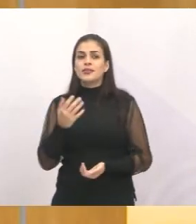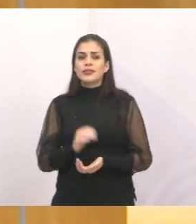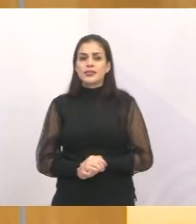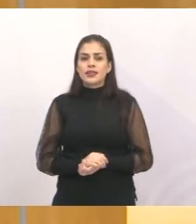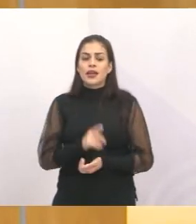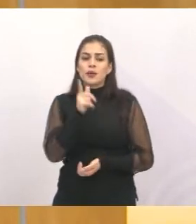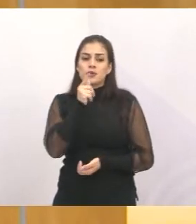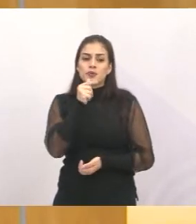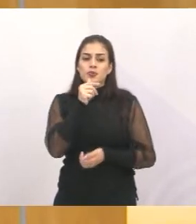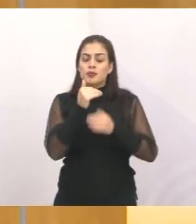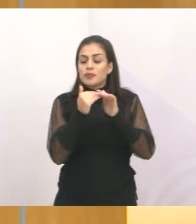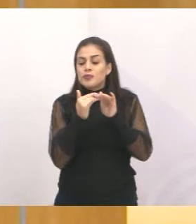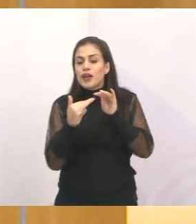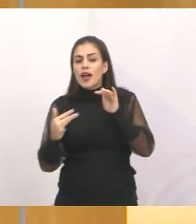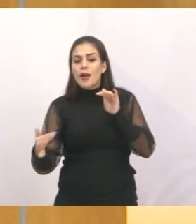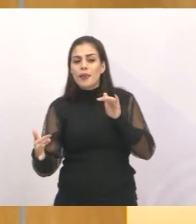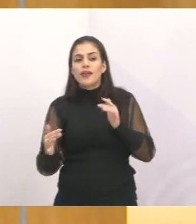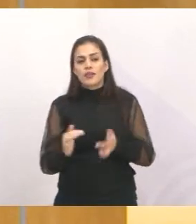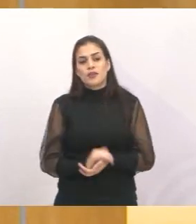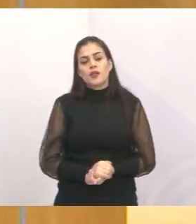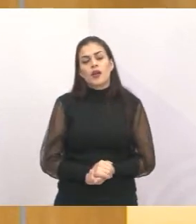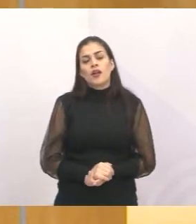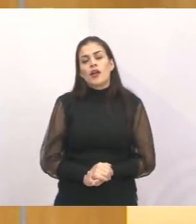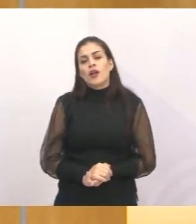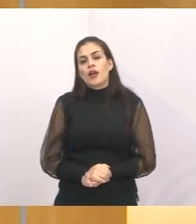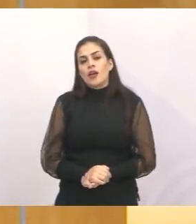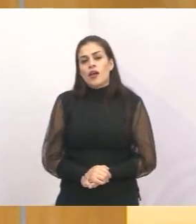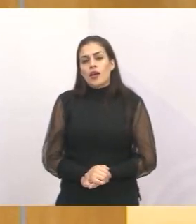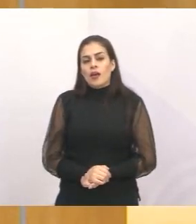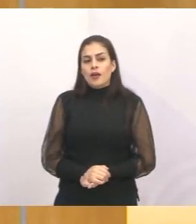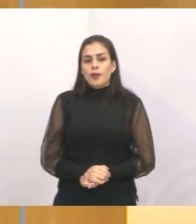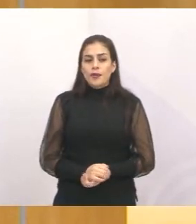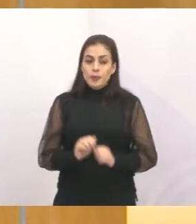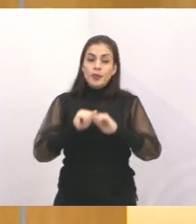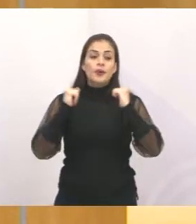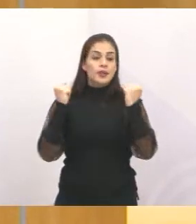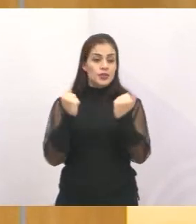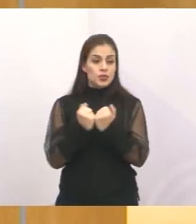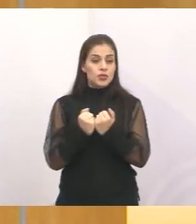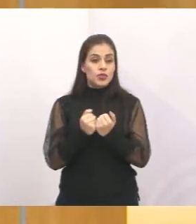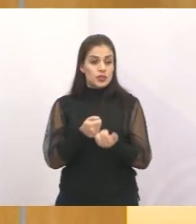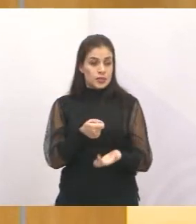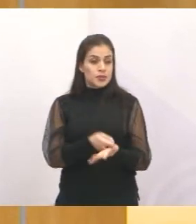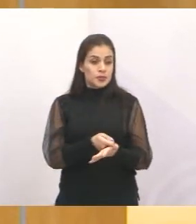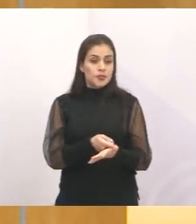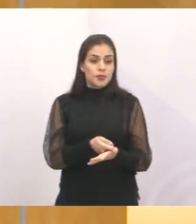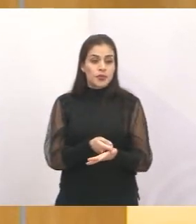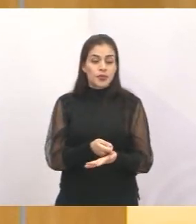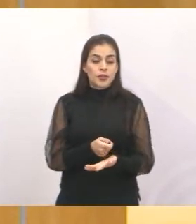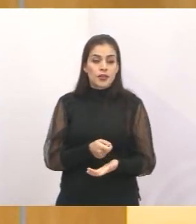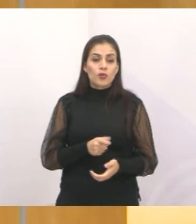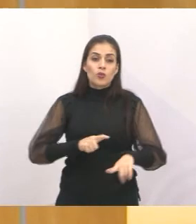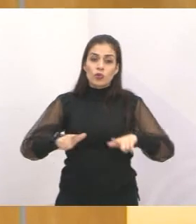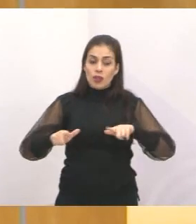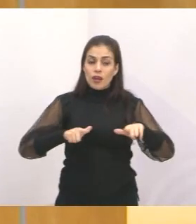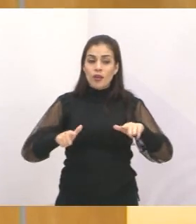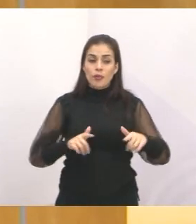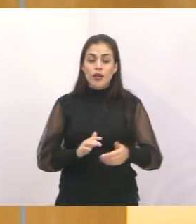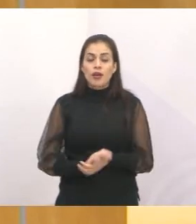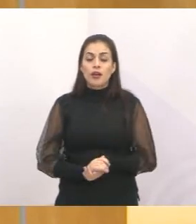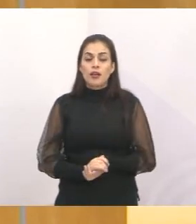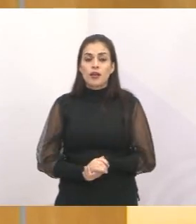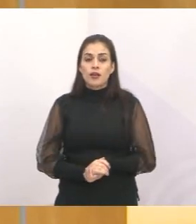Então a agência, ela cumpre esse papel, mas tem que ser uma agência independente. E é por isso que os dirigentes, aqueles que